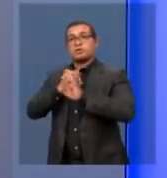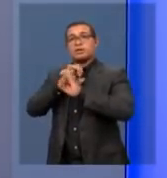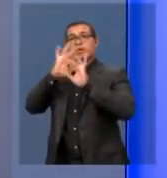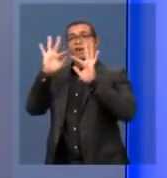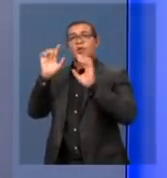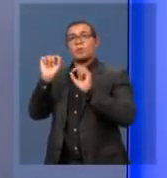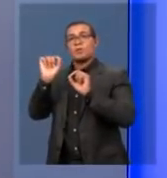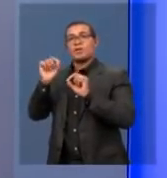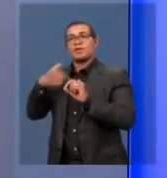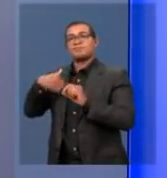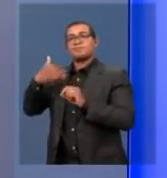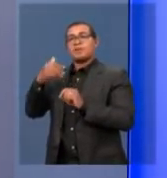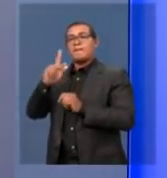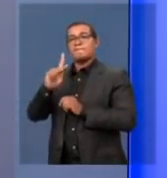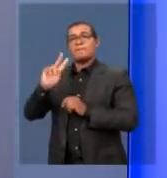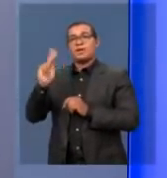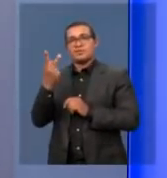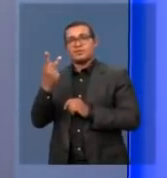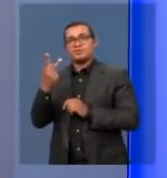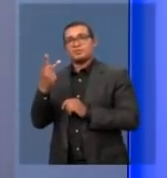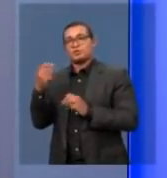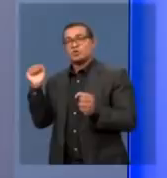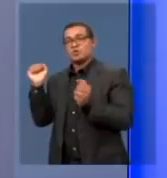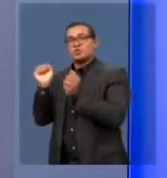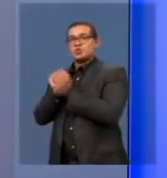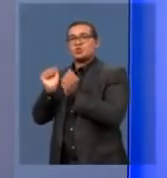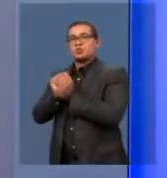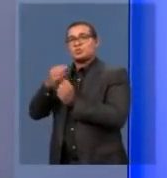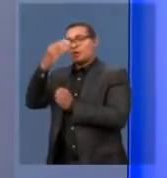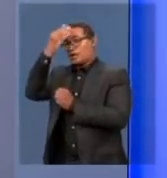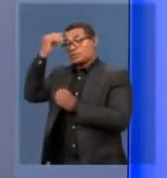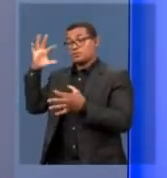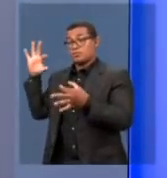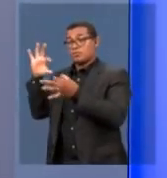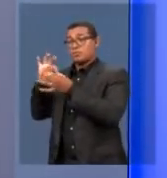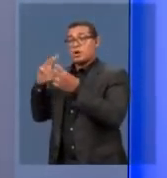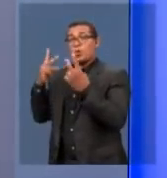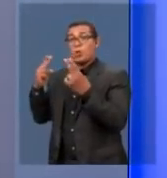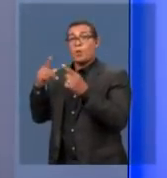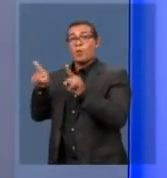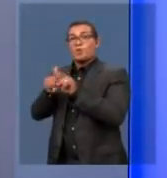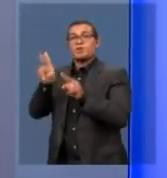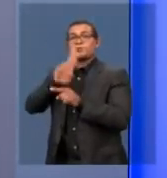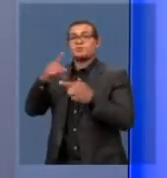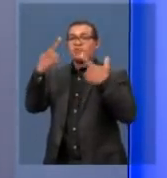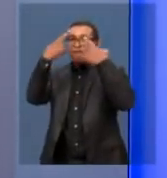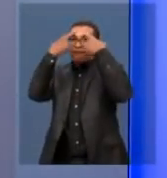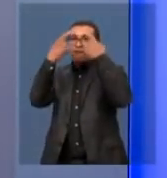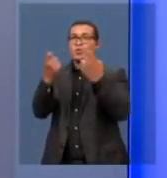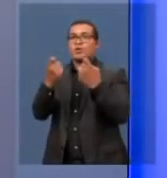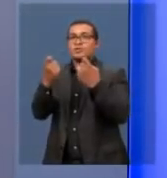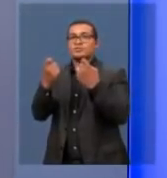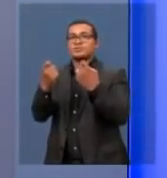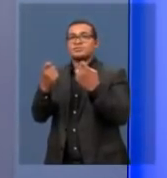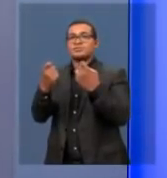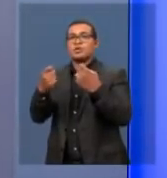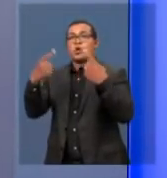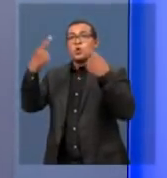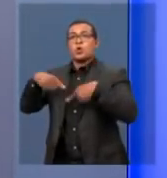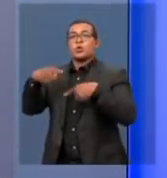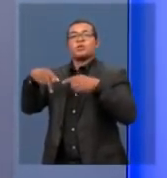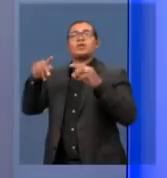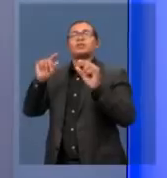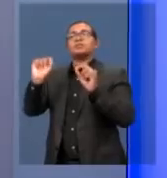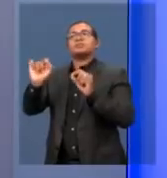ao governo paulo hartung porque os dois usaram de muita violência contra as manifestações eu queria ter dado a oportunidade por isso eu